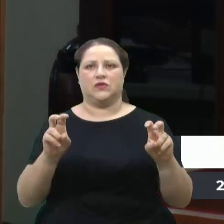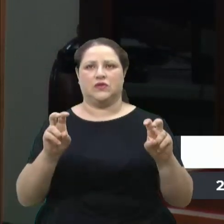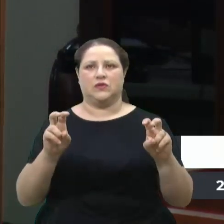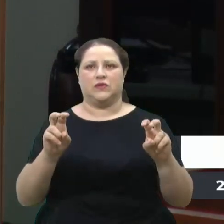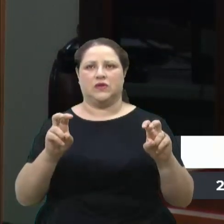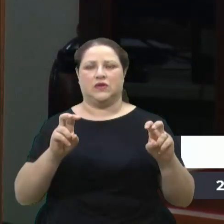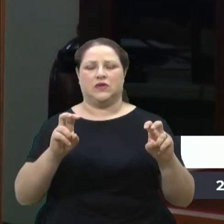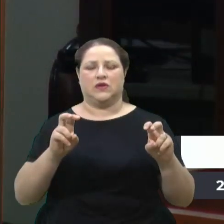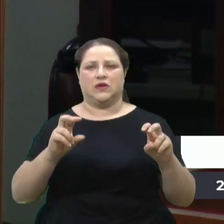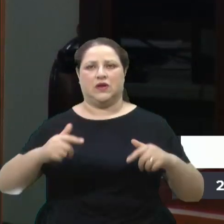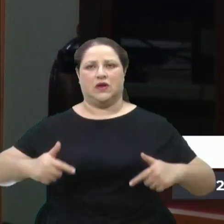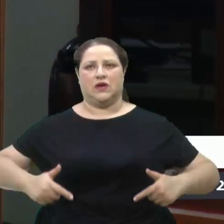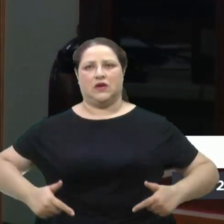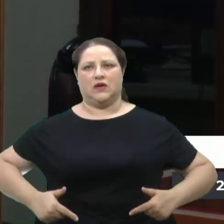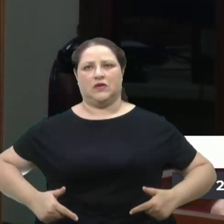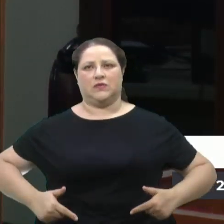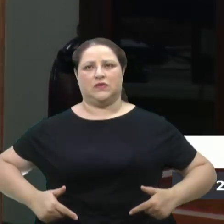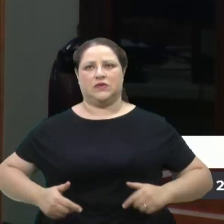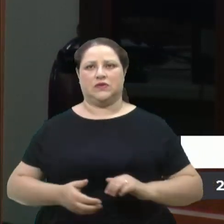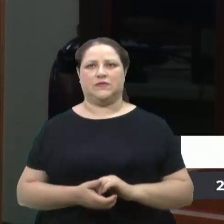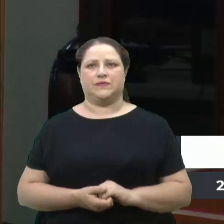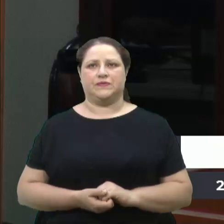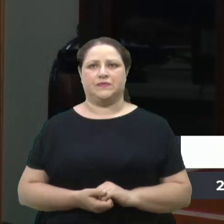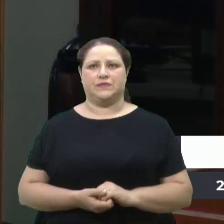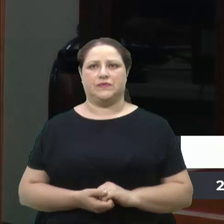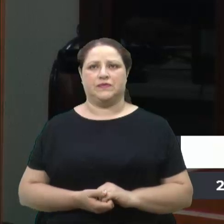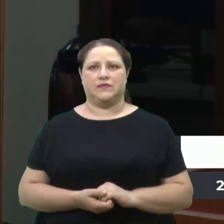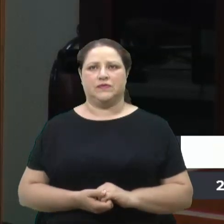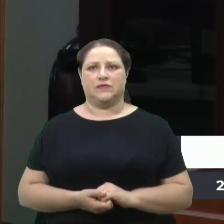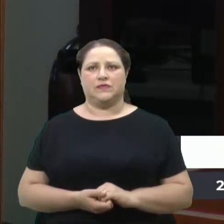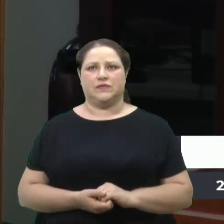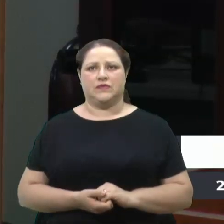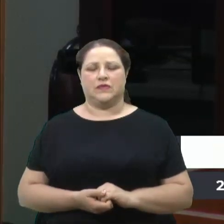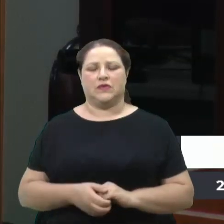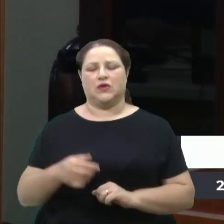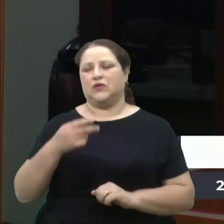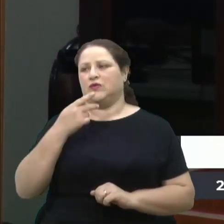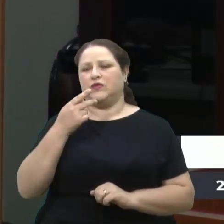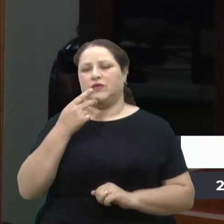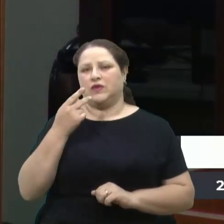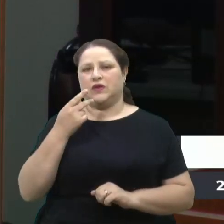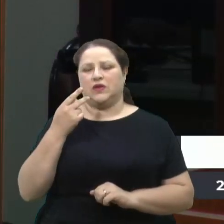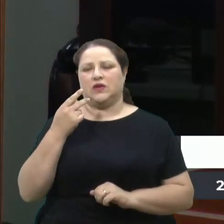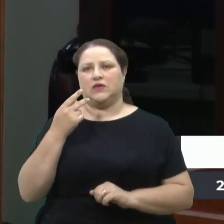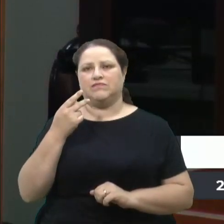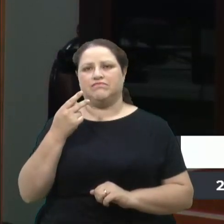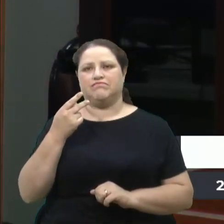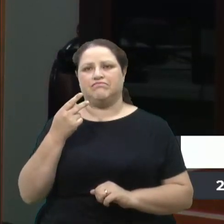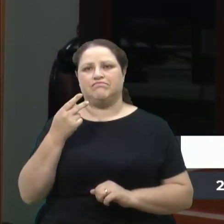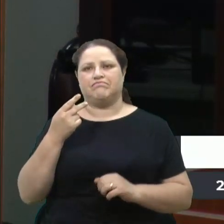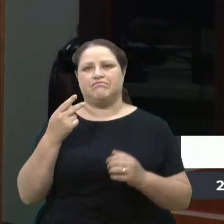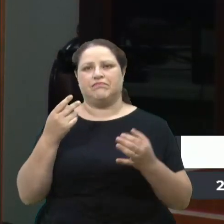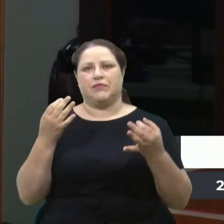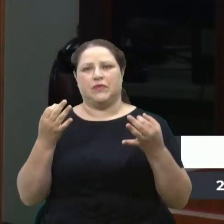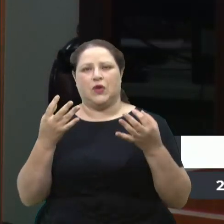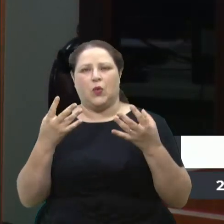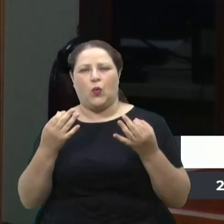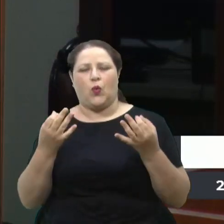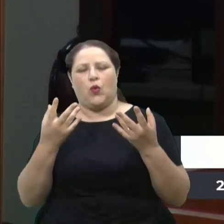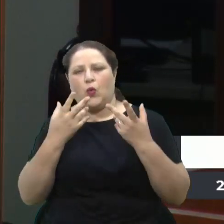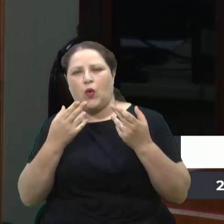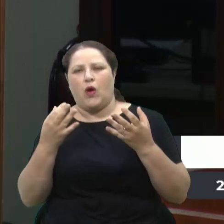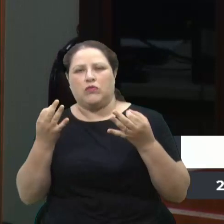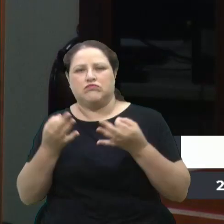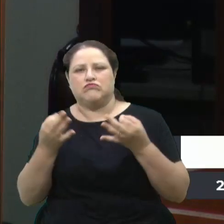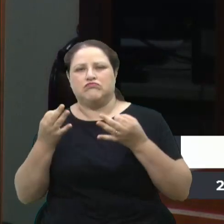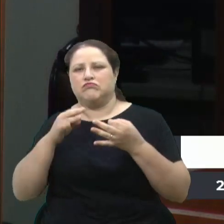das armas, né? Não serei tão técnico, né, como o nobre colega Bortola, mas eu queria